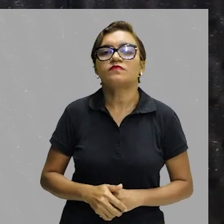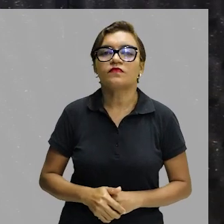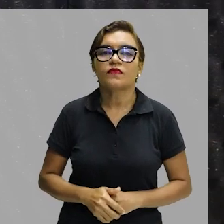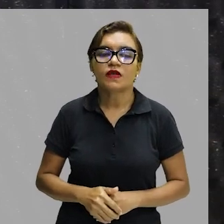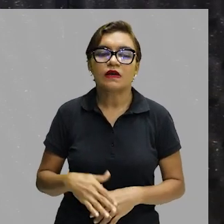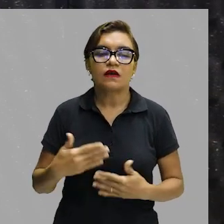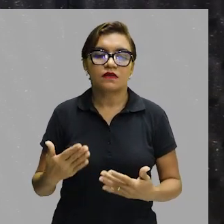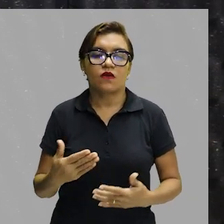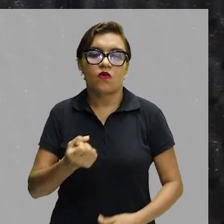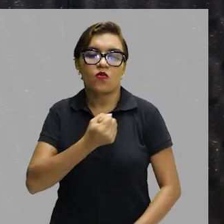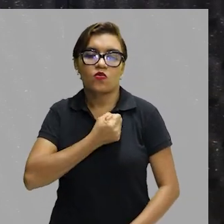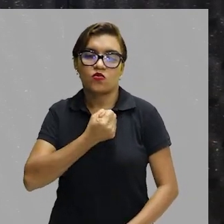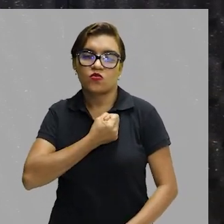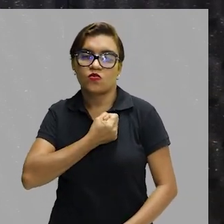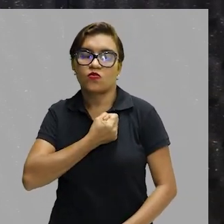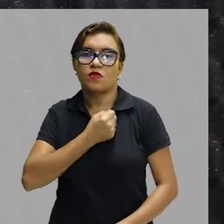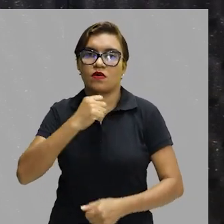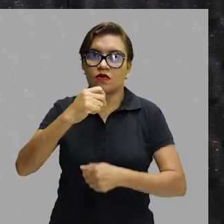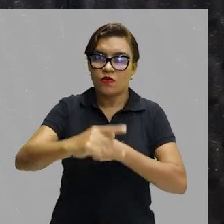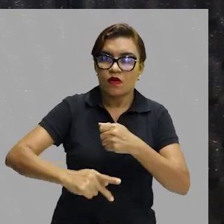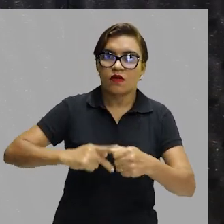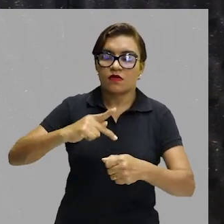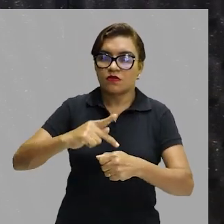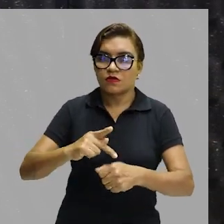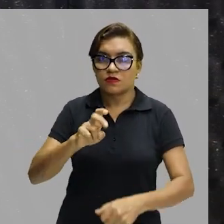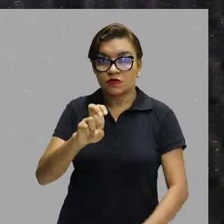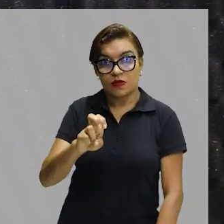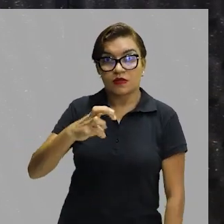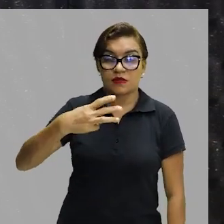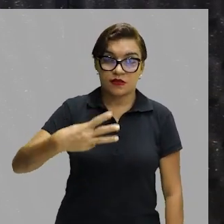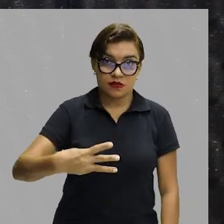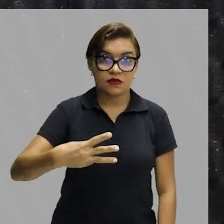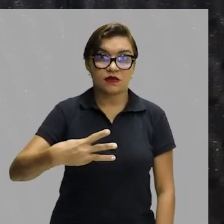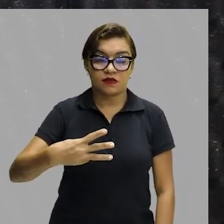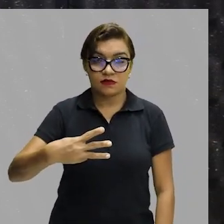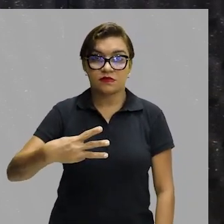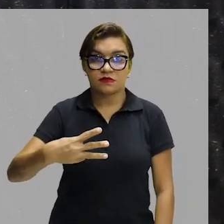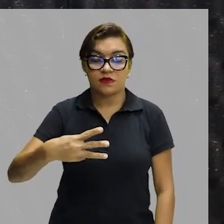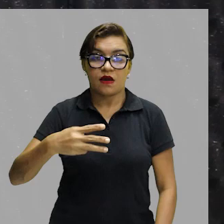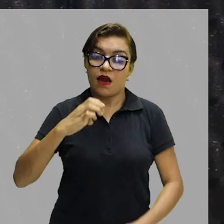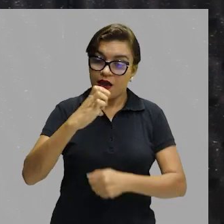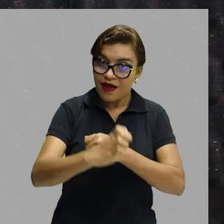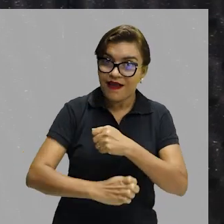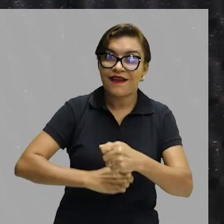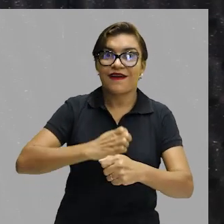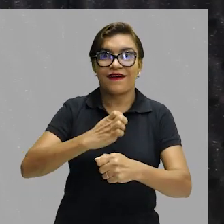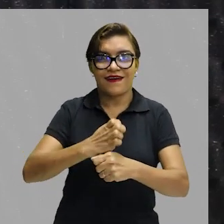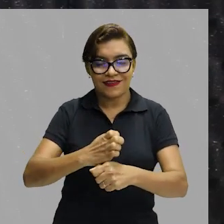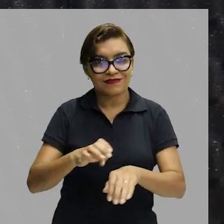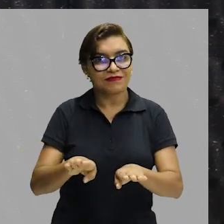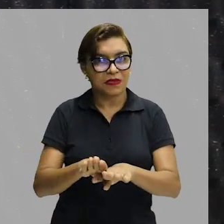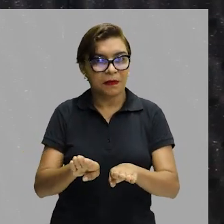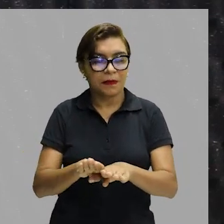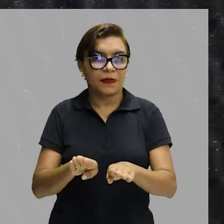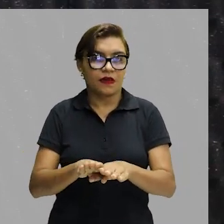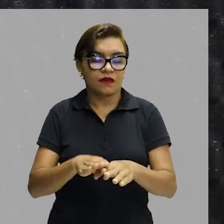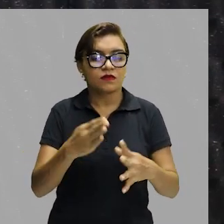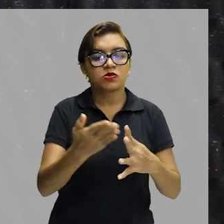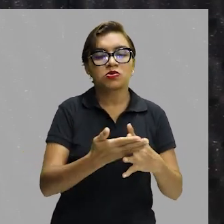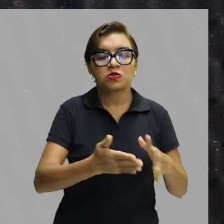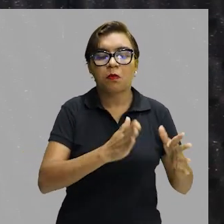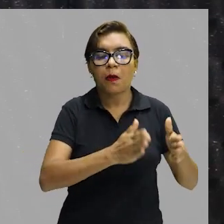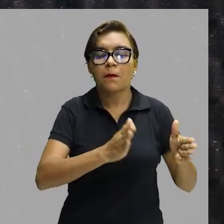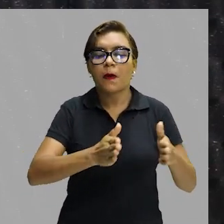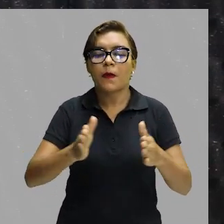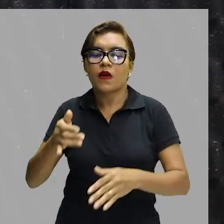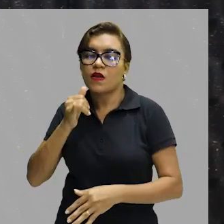fala que tem número atômico 53. Turma, número atômico 53, 53 elétrons. Vamos fazer a distribuição eletrônica.